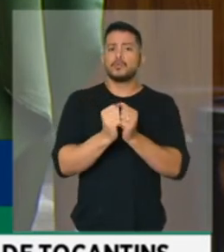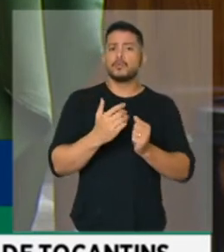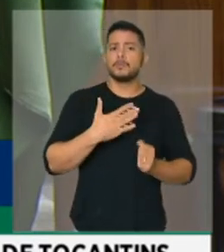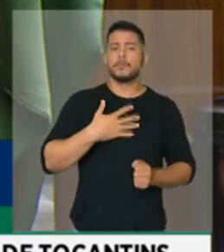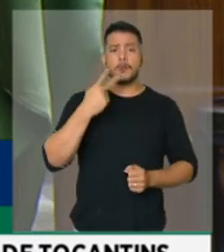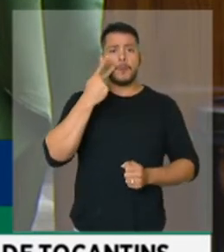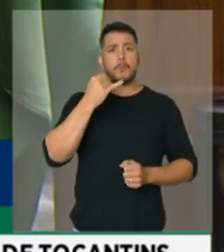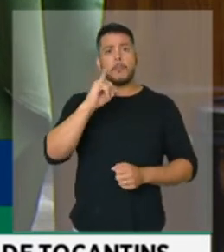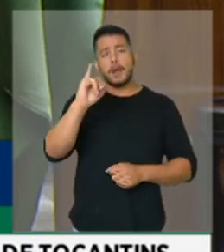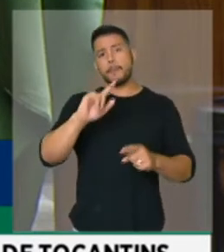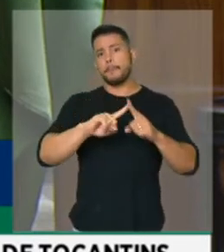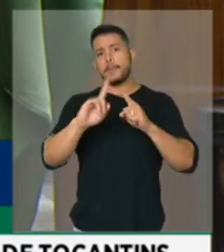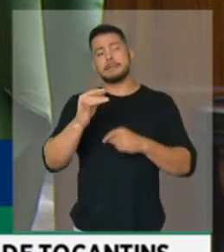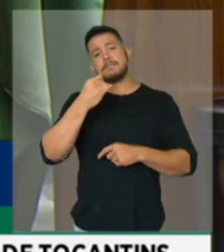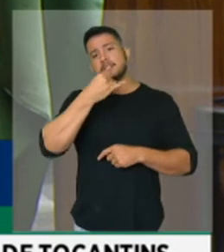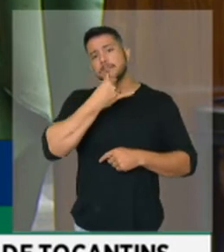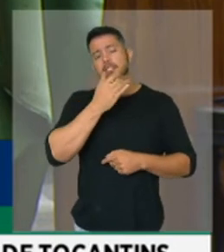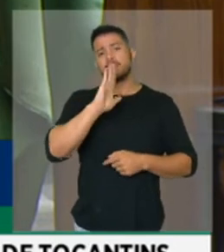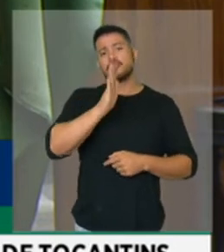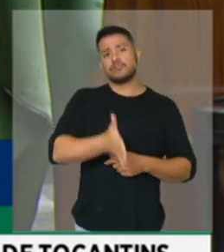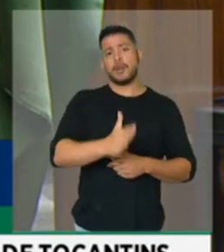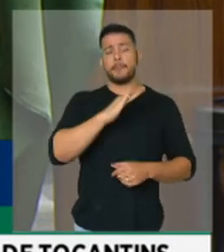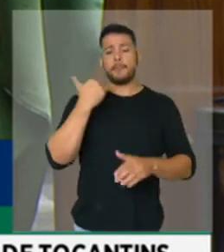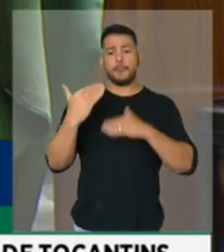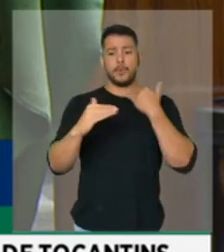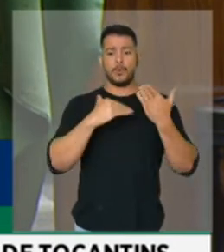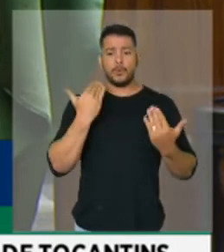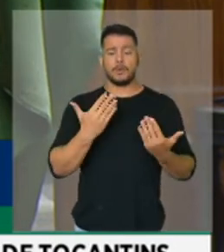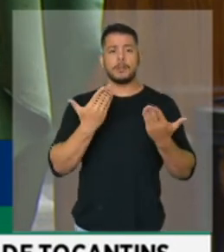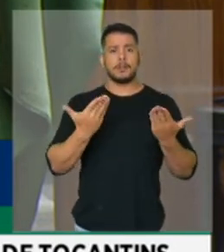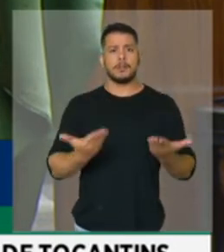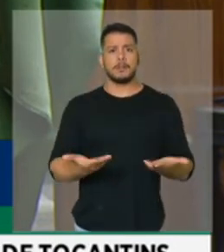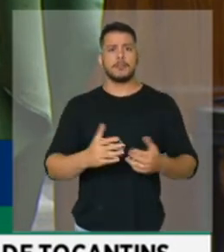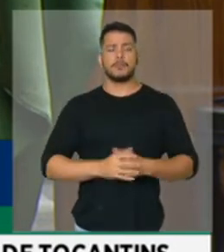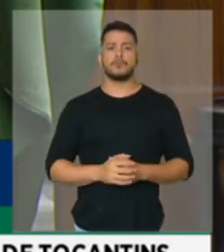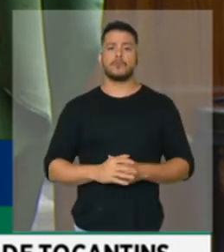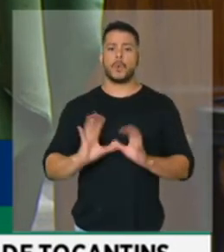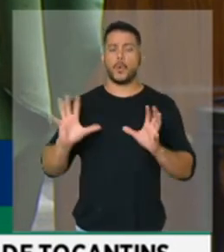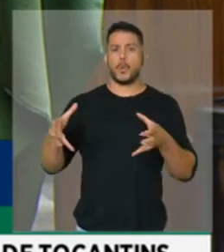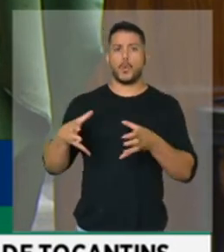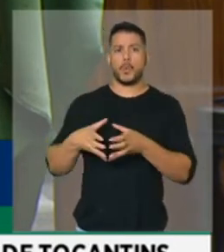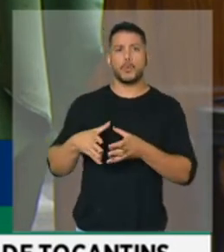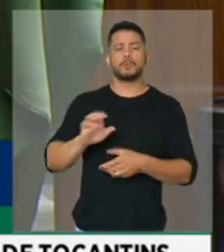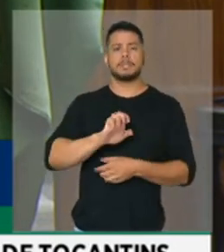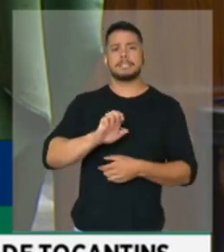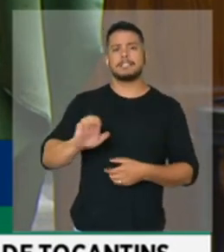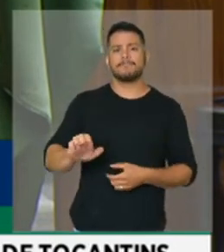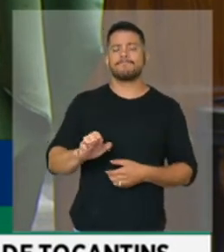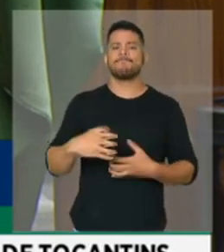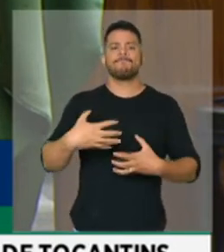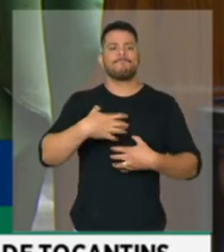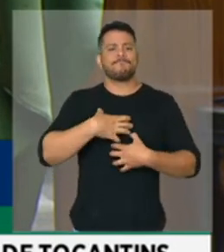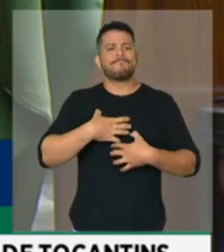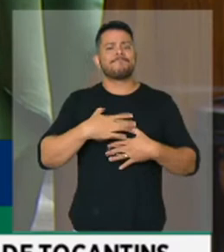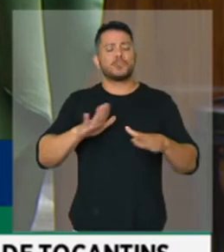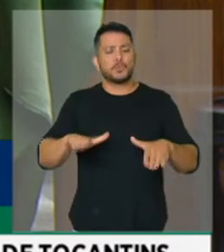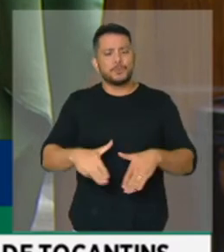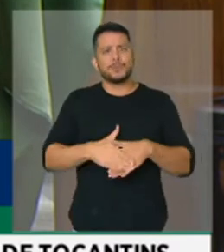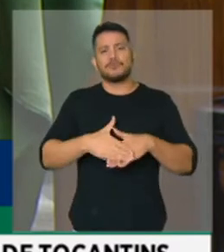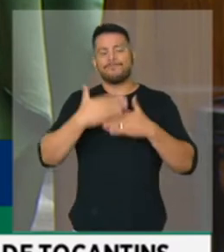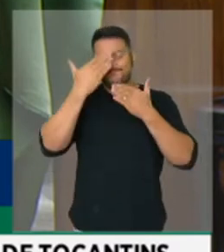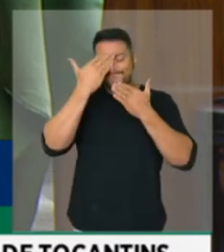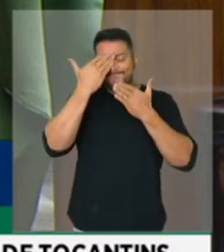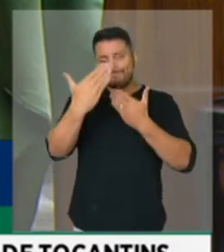infelizmente a vida os levou. Então, a bancada dos partidos de esquerda, a compreensão, de forma muito, muito especial, eu